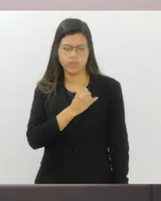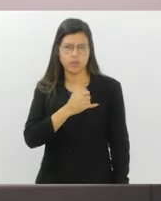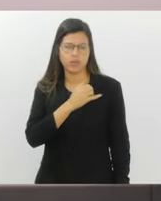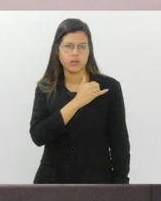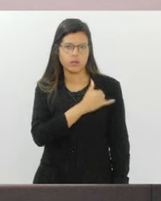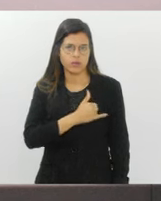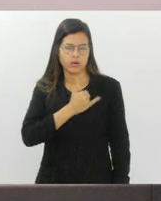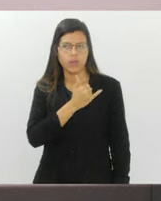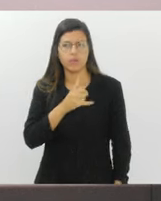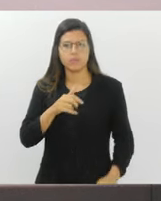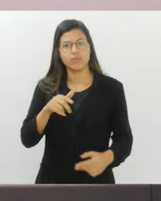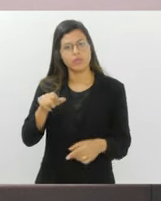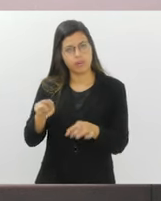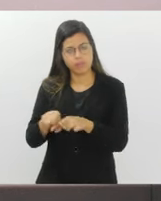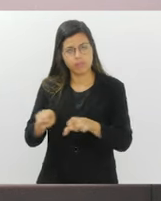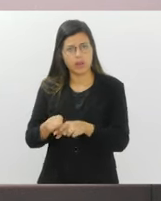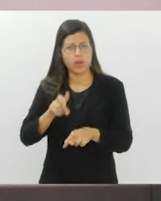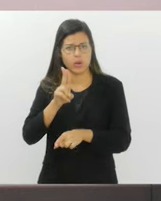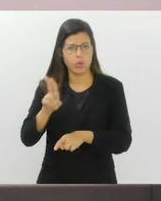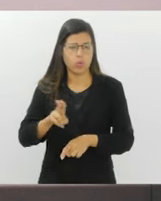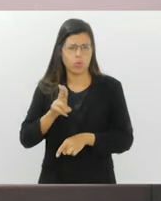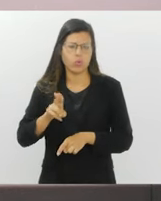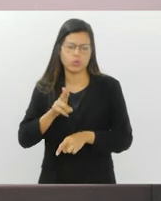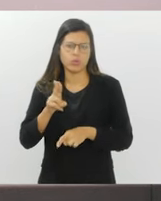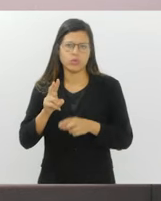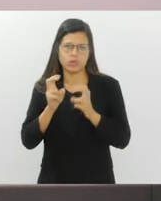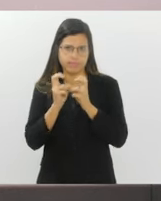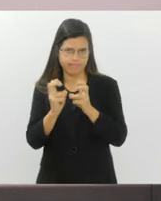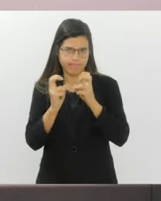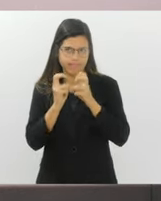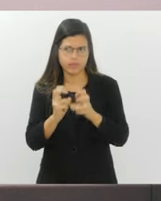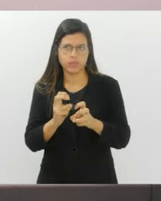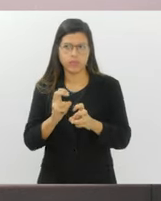é usuário do transporte ferroviário.